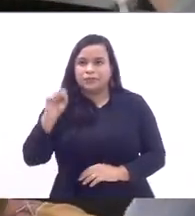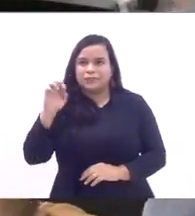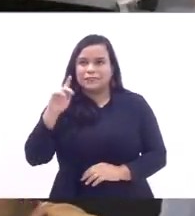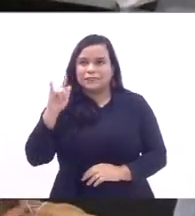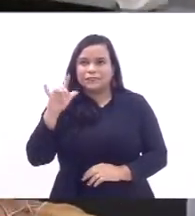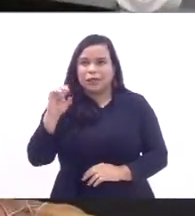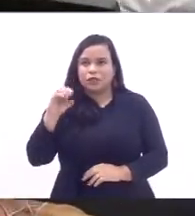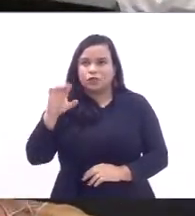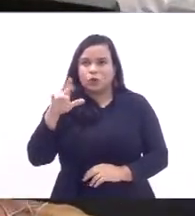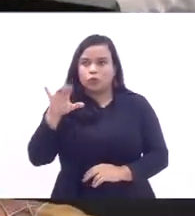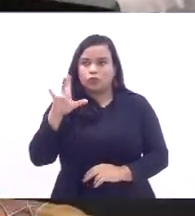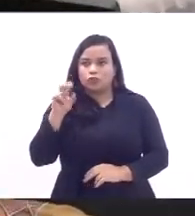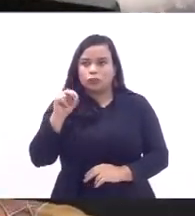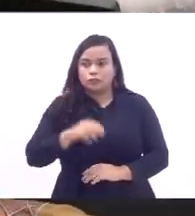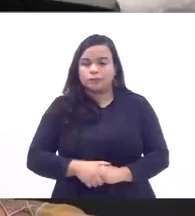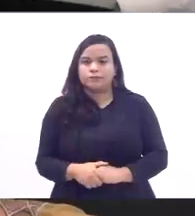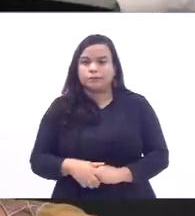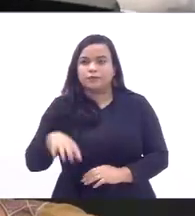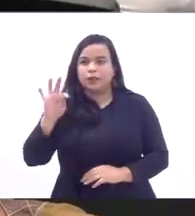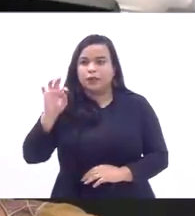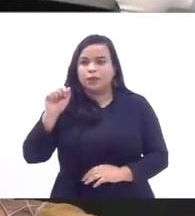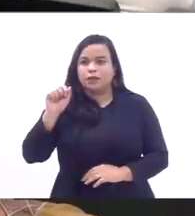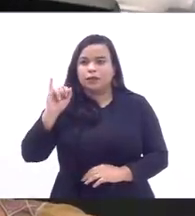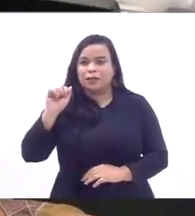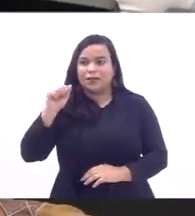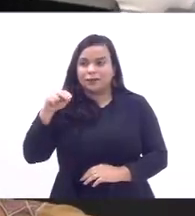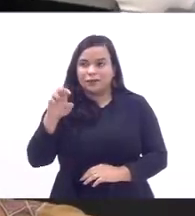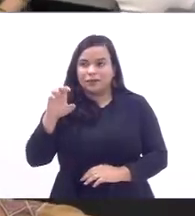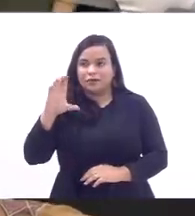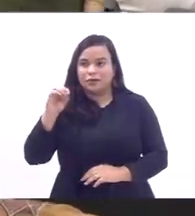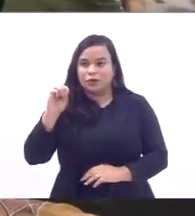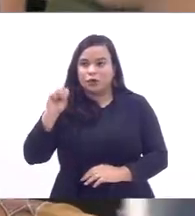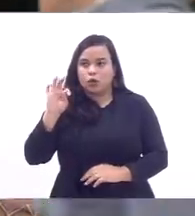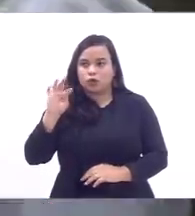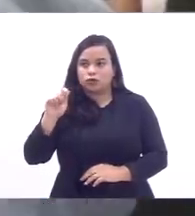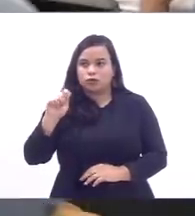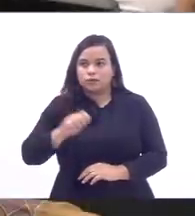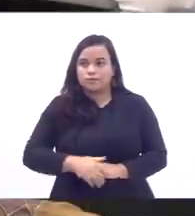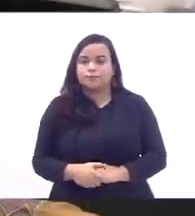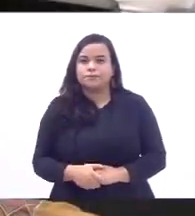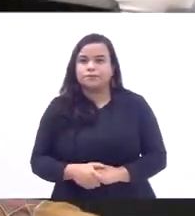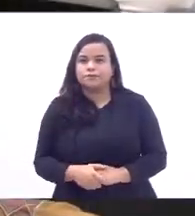Sérgio Coutinho, Tayane Costa,